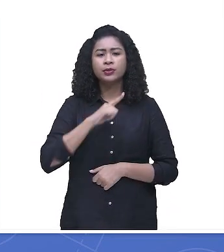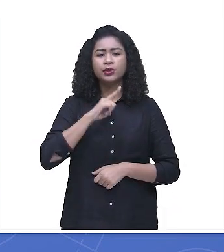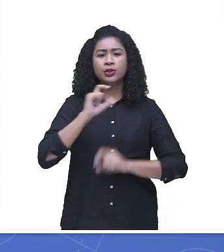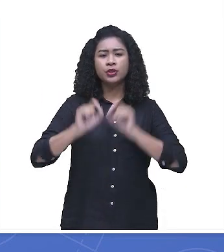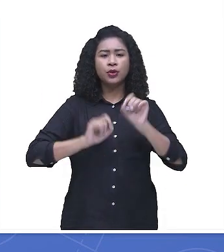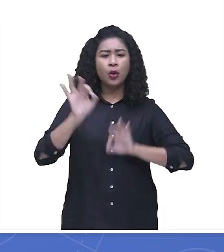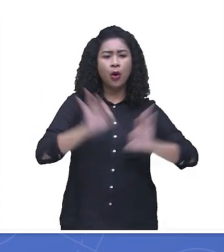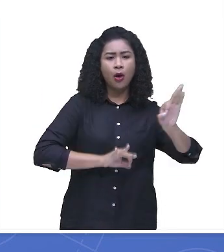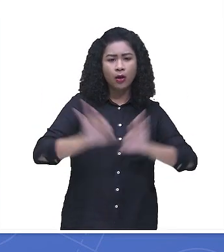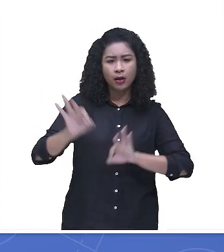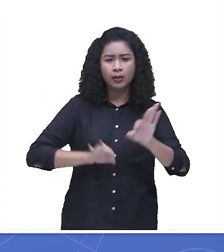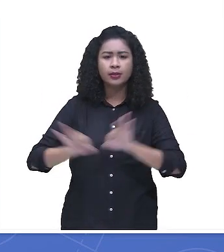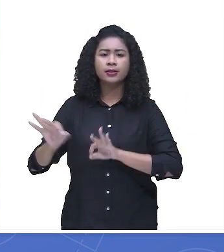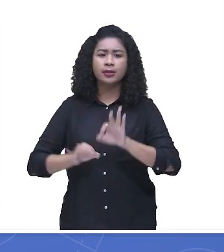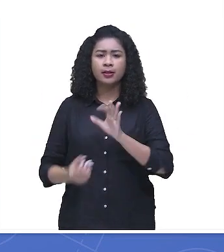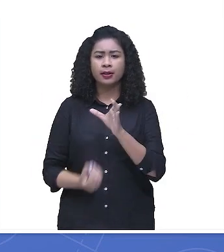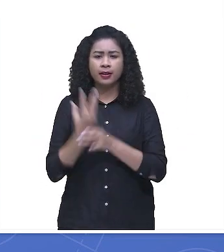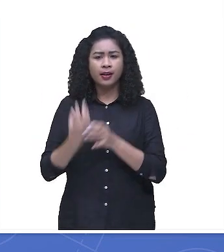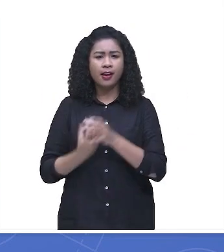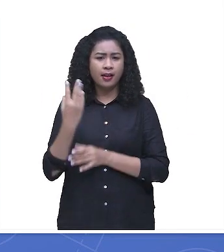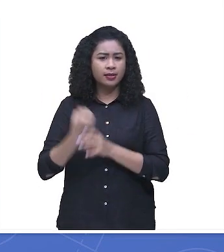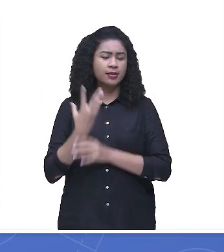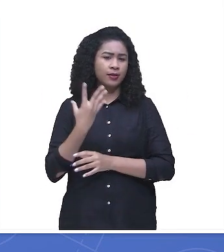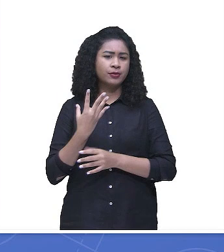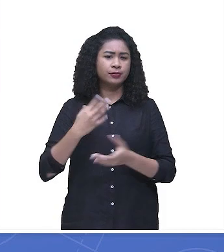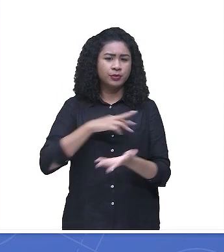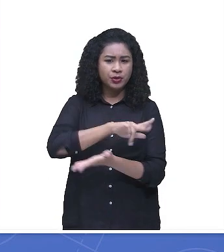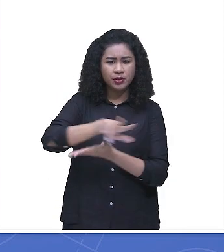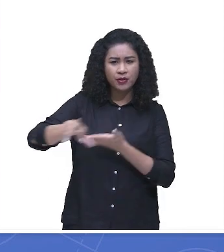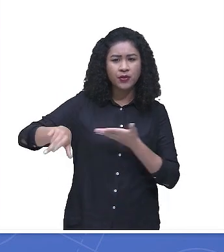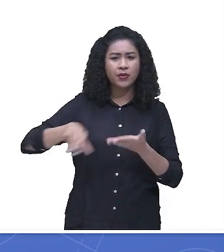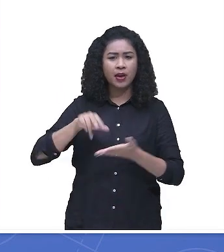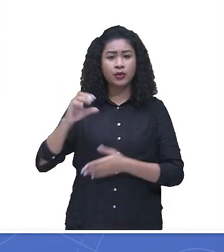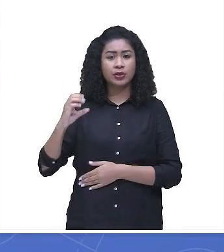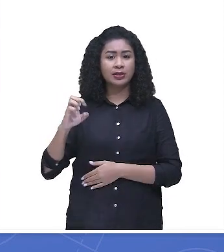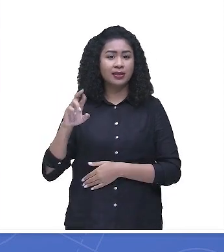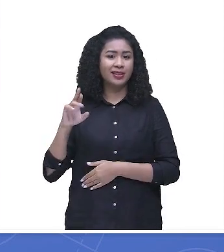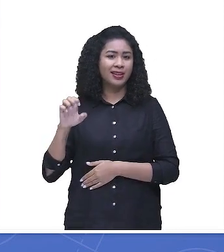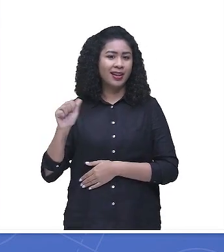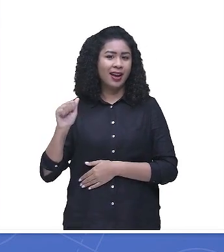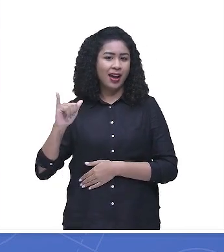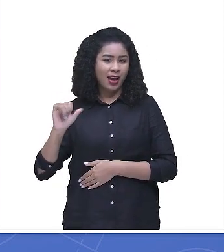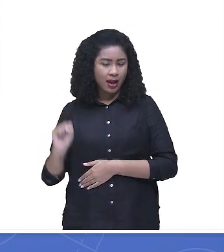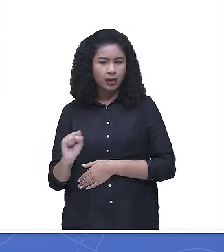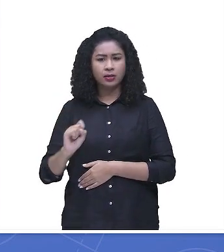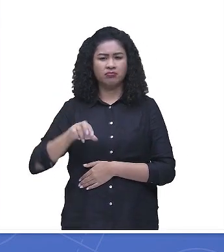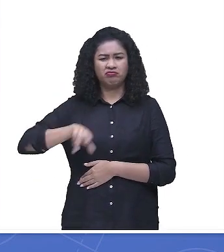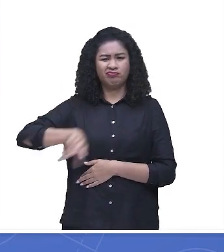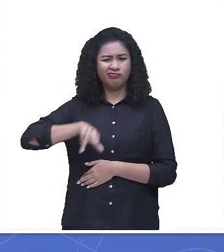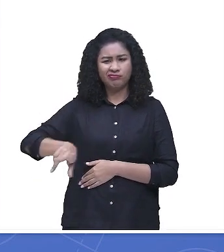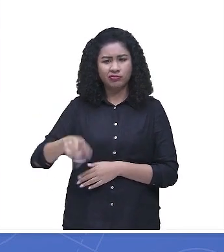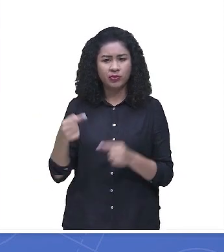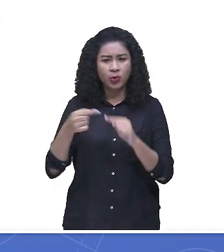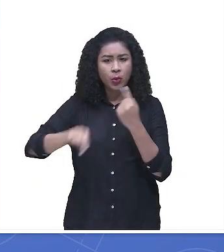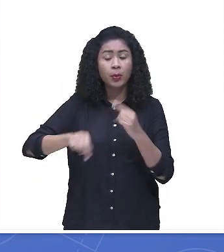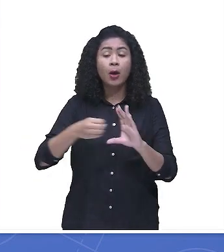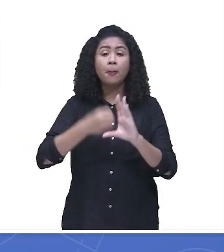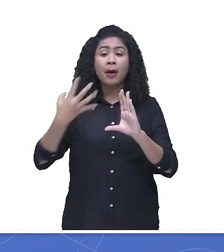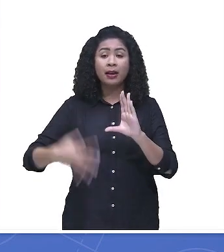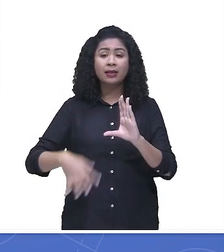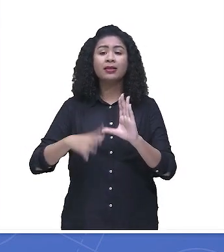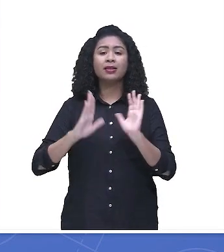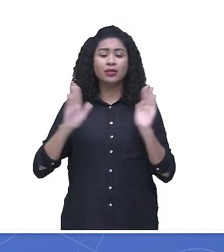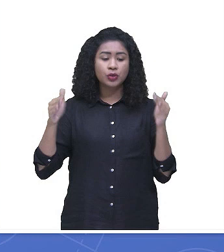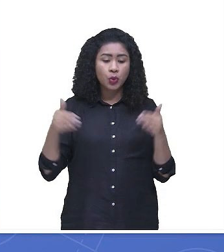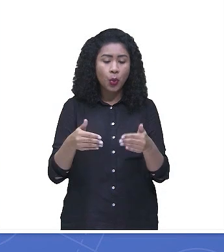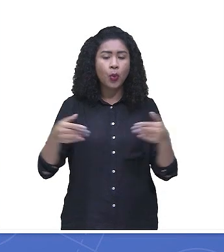produção de cereais. Não seria bem essa, apesar de que, como os sumérios se organizaram em cidades-estados, mas eu estou me referindo a uma característica em